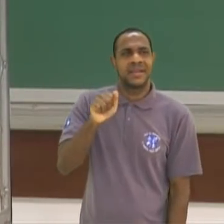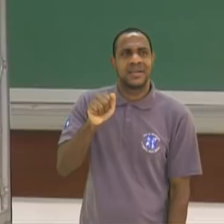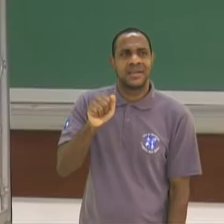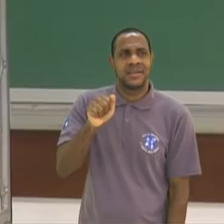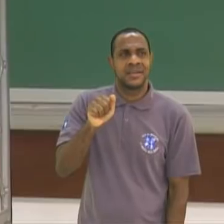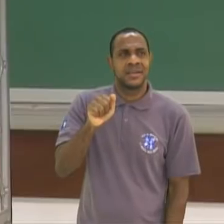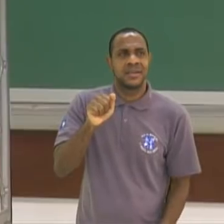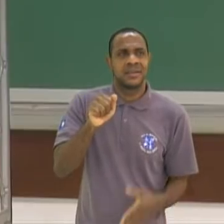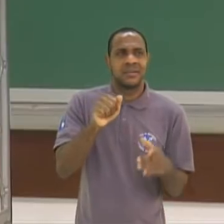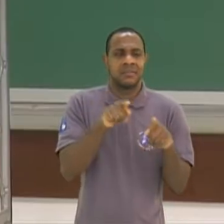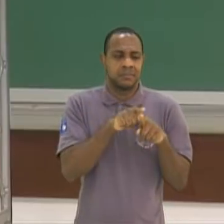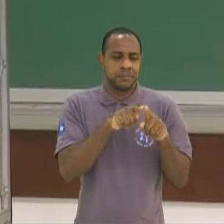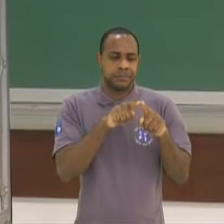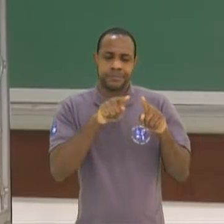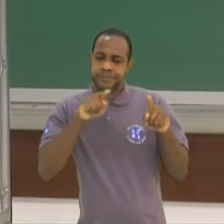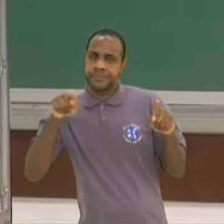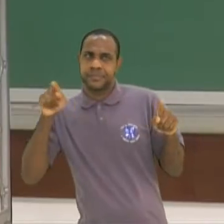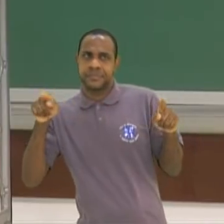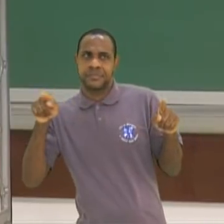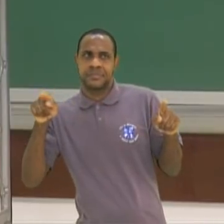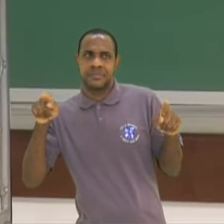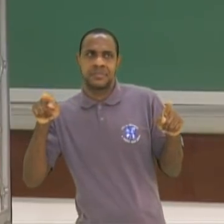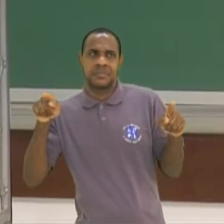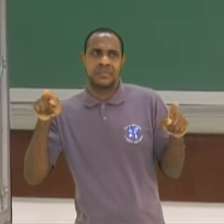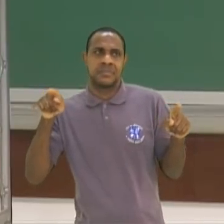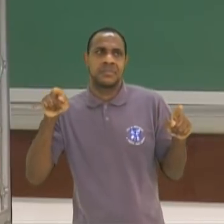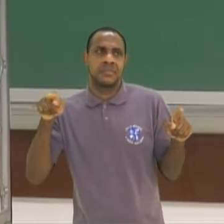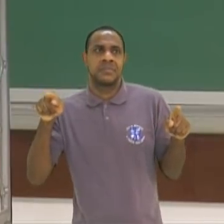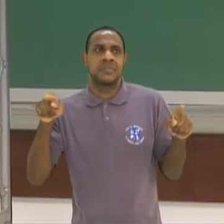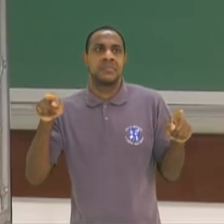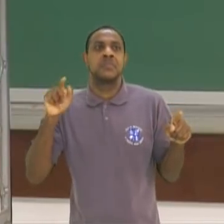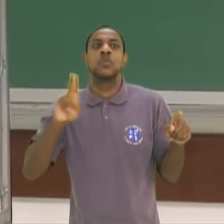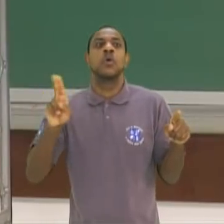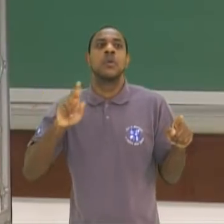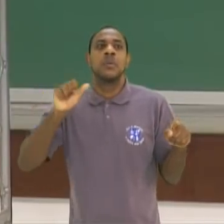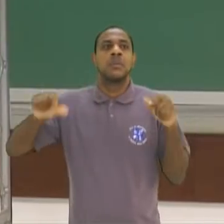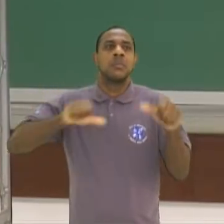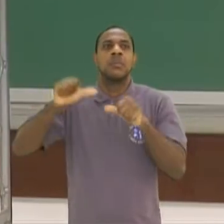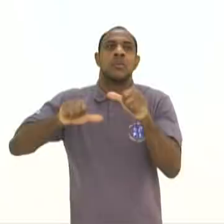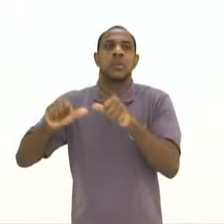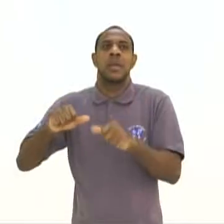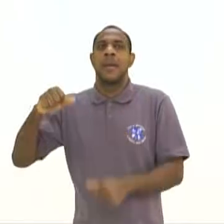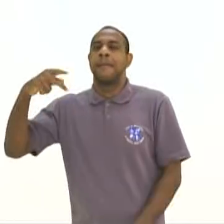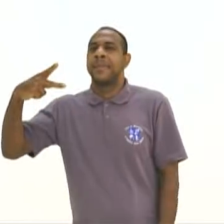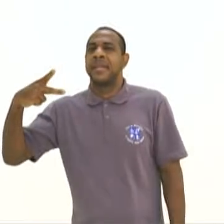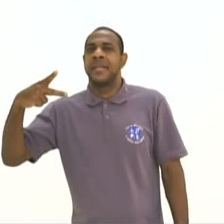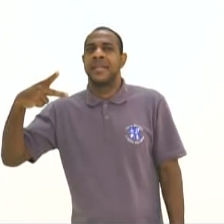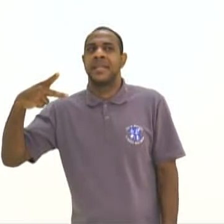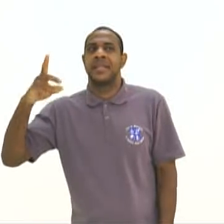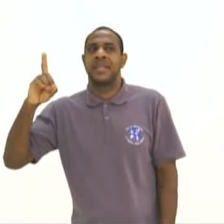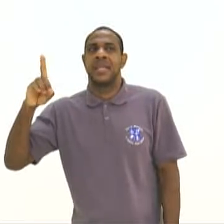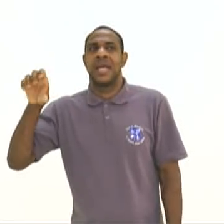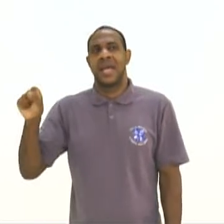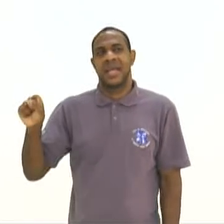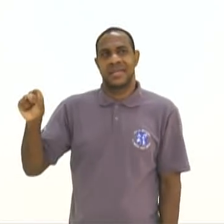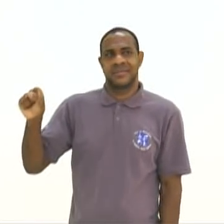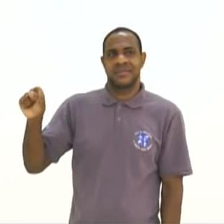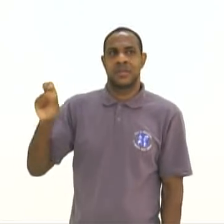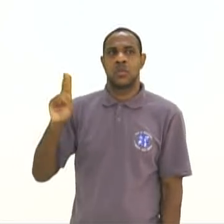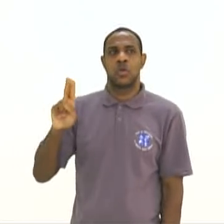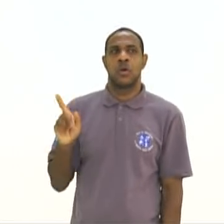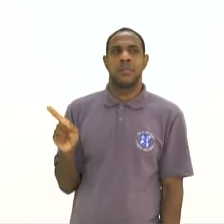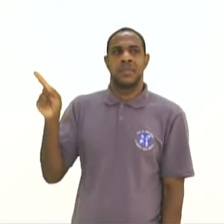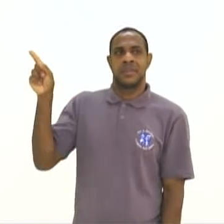A Arena, Aliança Renovadora Nacional, passou a se chamar PDS, Partido Democrático